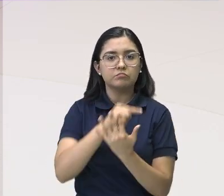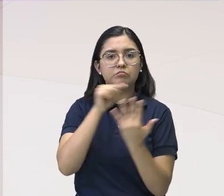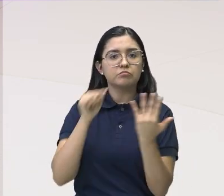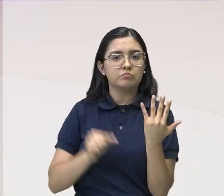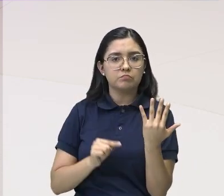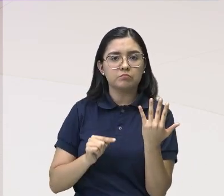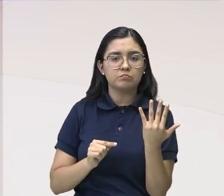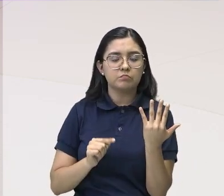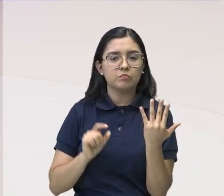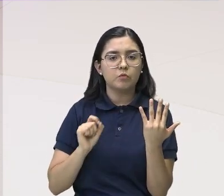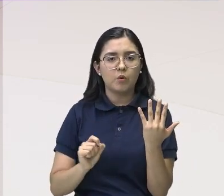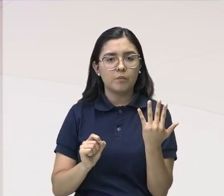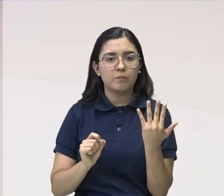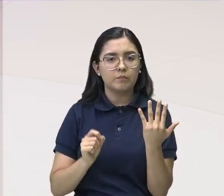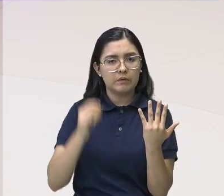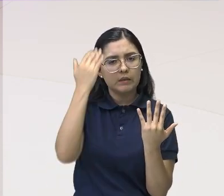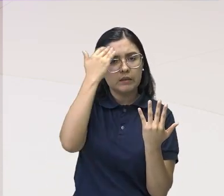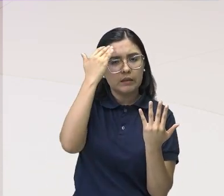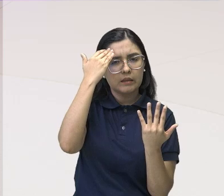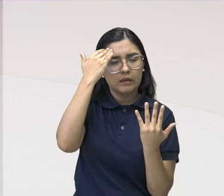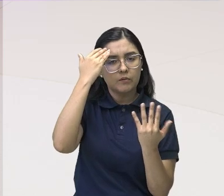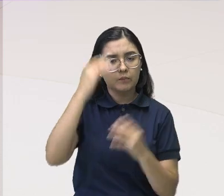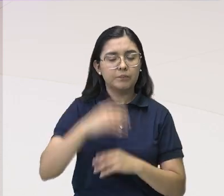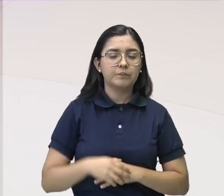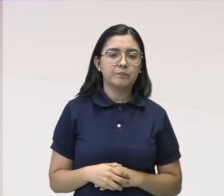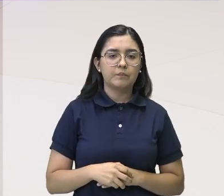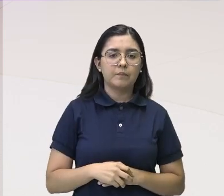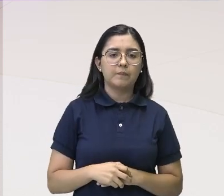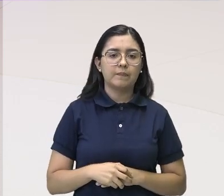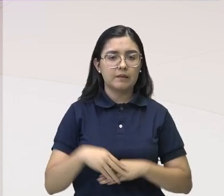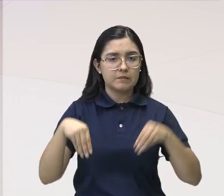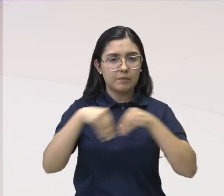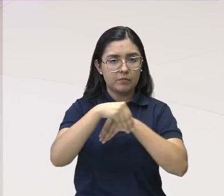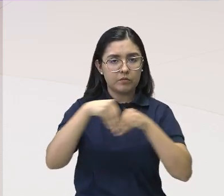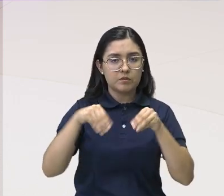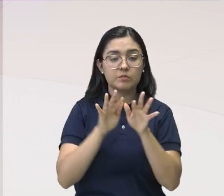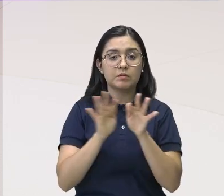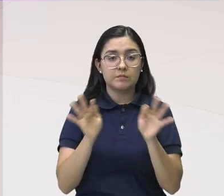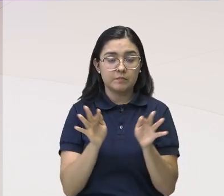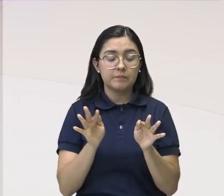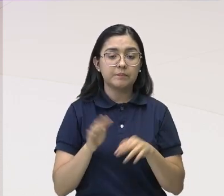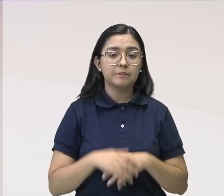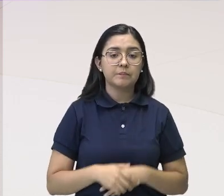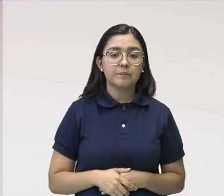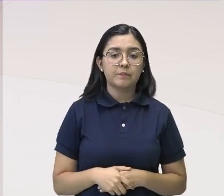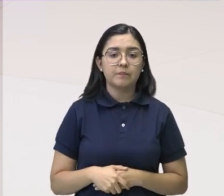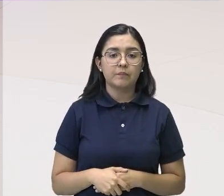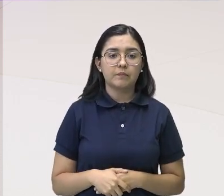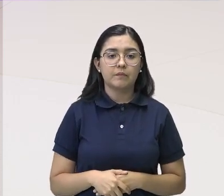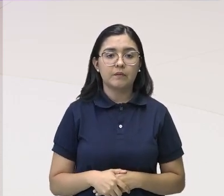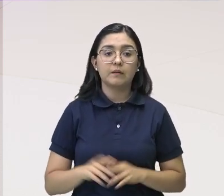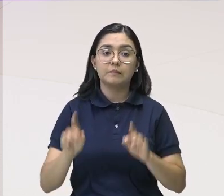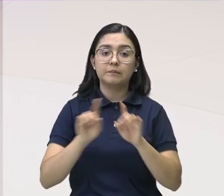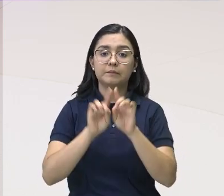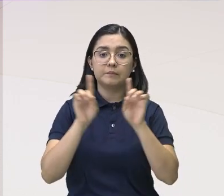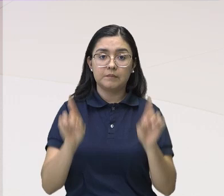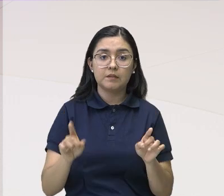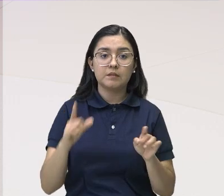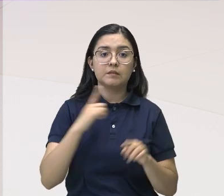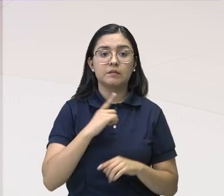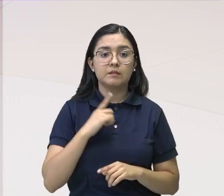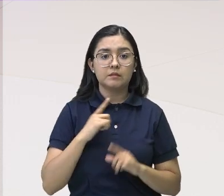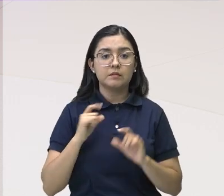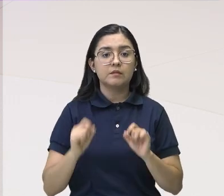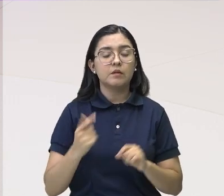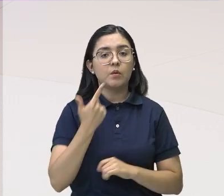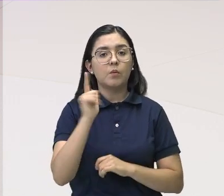é que funciona? E entenderam a lógica da nossa permutação simples? É exatamente isso. Mas ainda tem